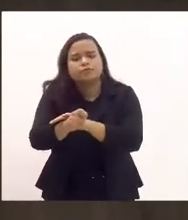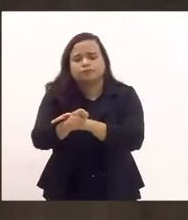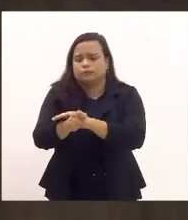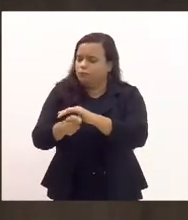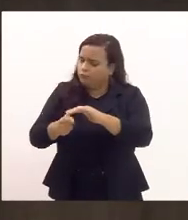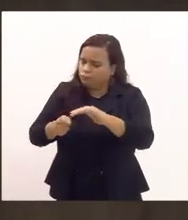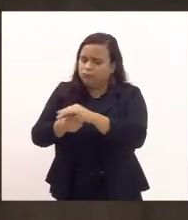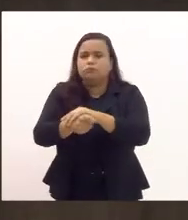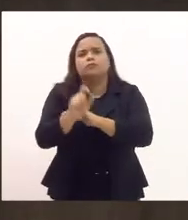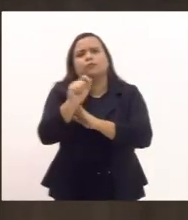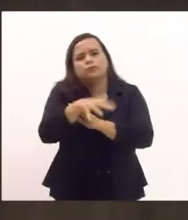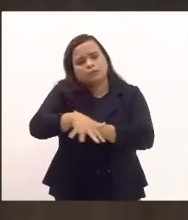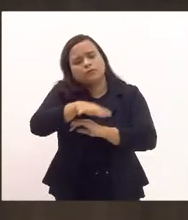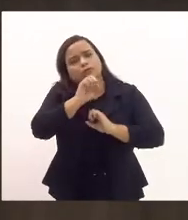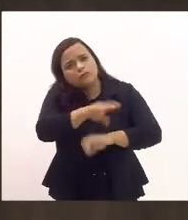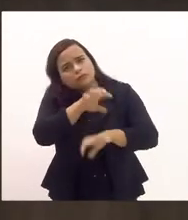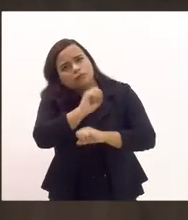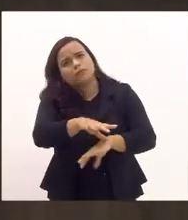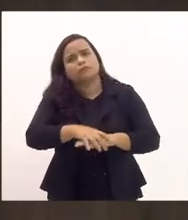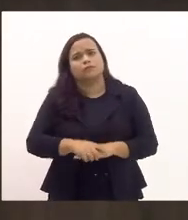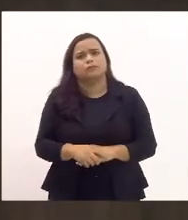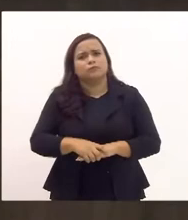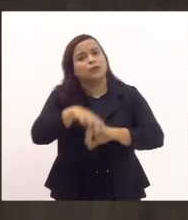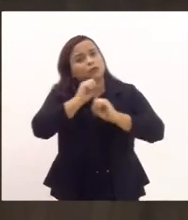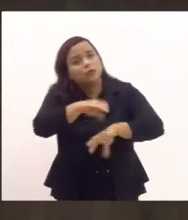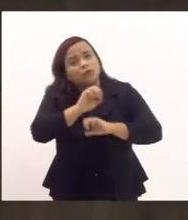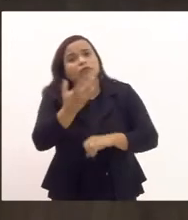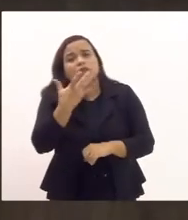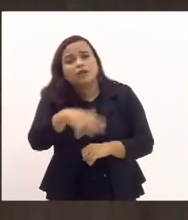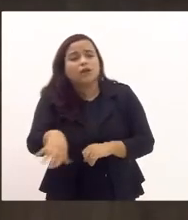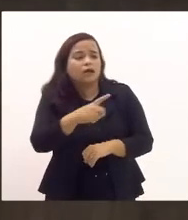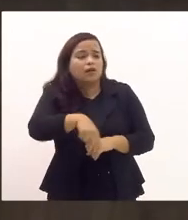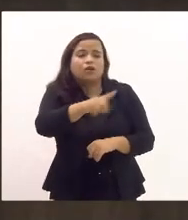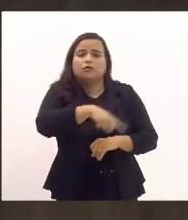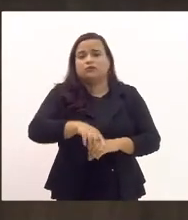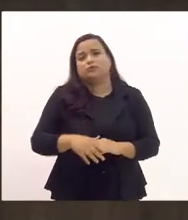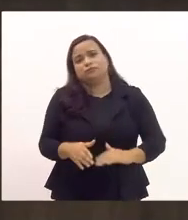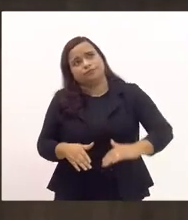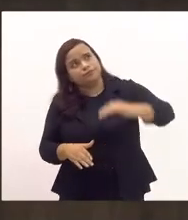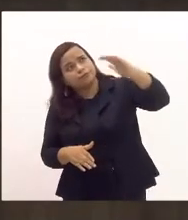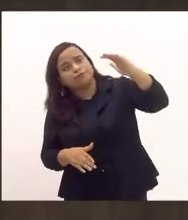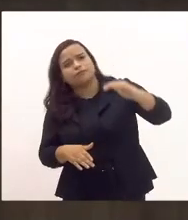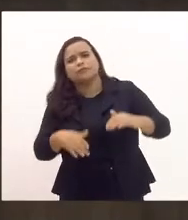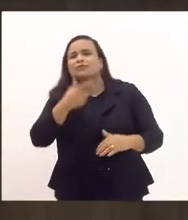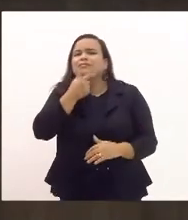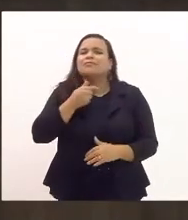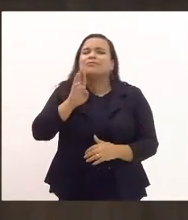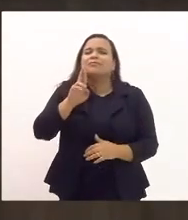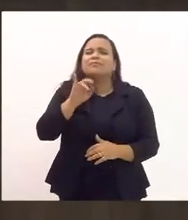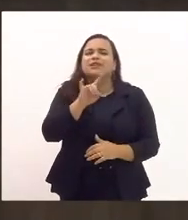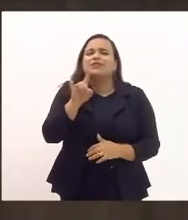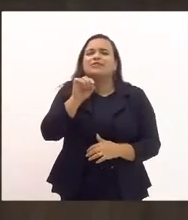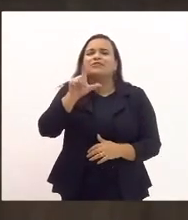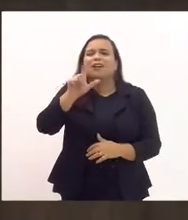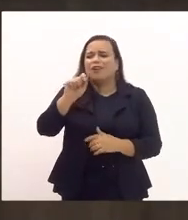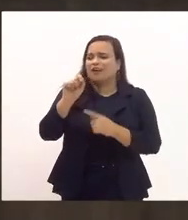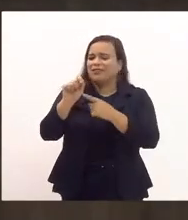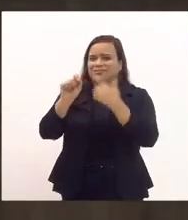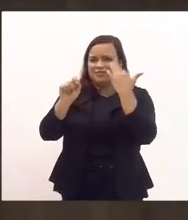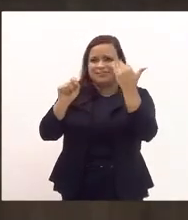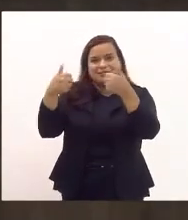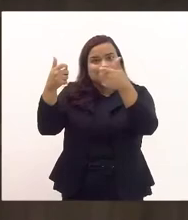em educação educação das nossas crianças já dizia Brizola a